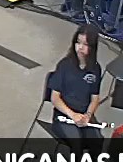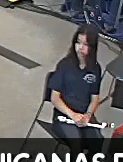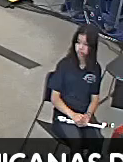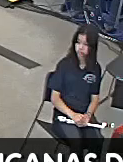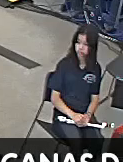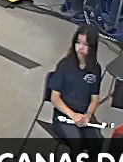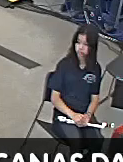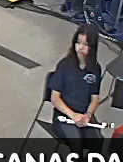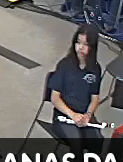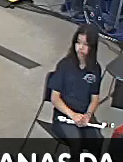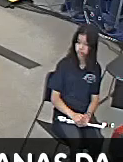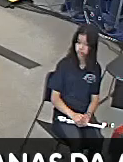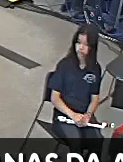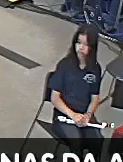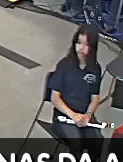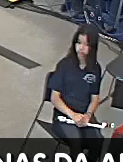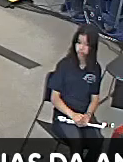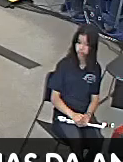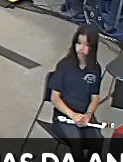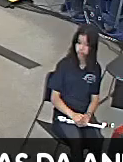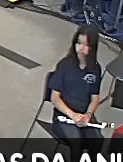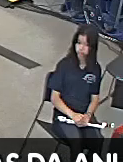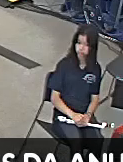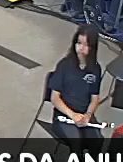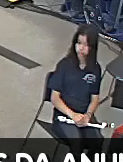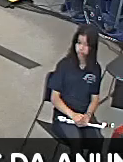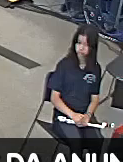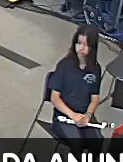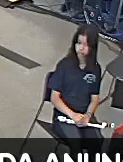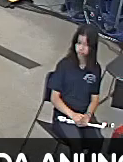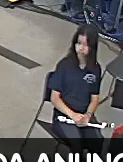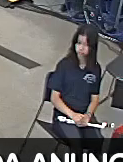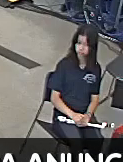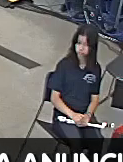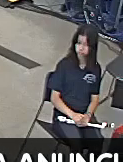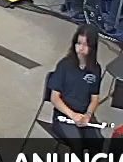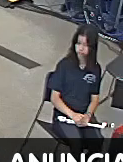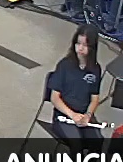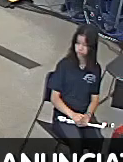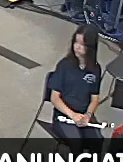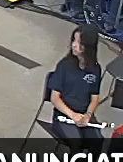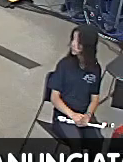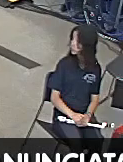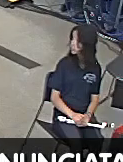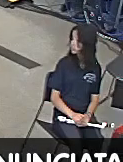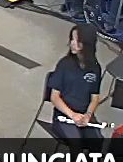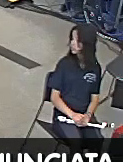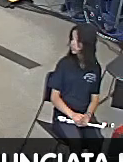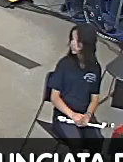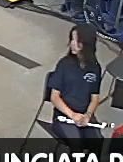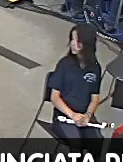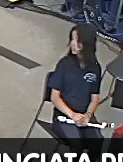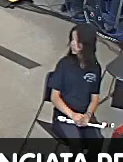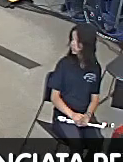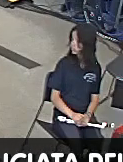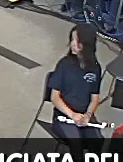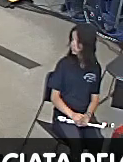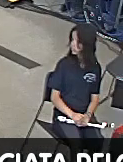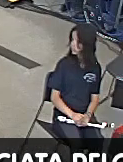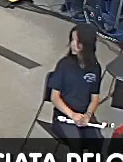muita desvalorização do ser humano, sobretudo daqueles que são pobres, né?